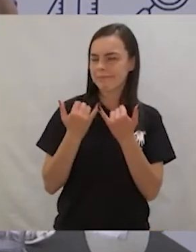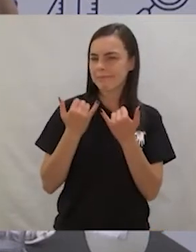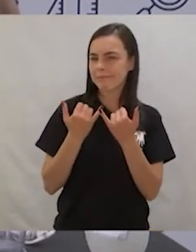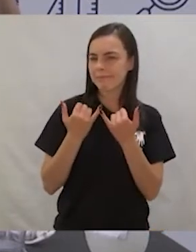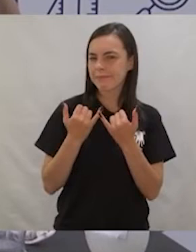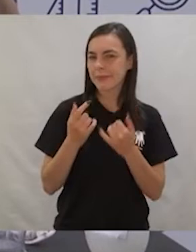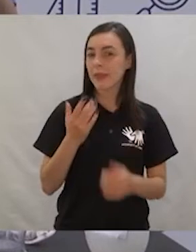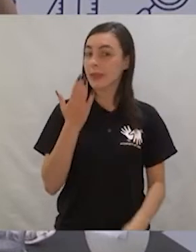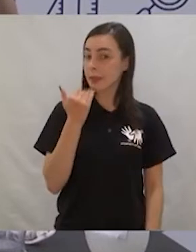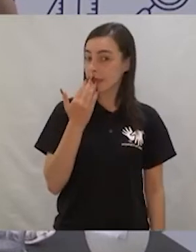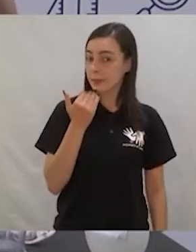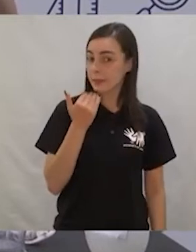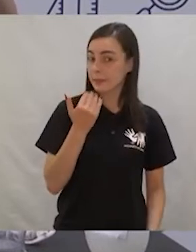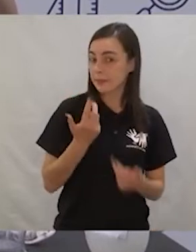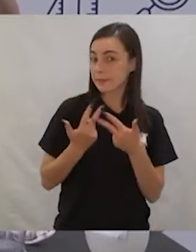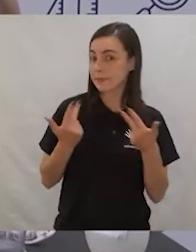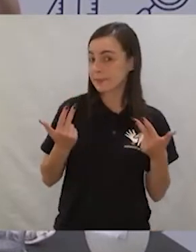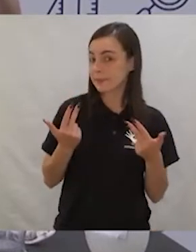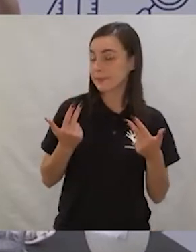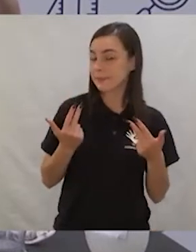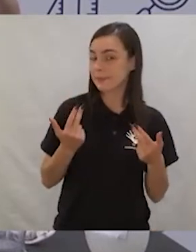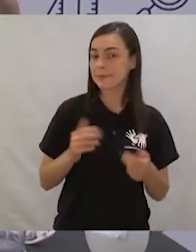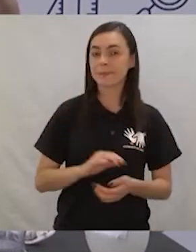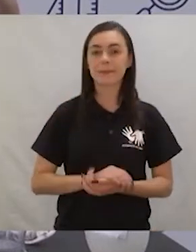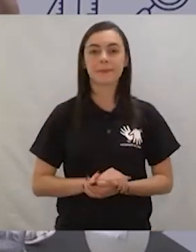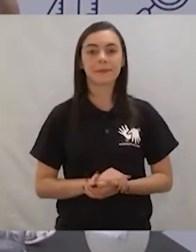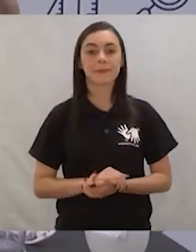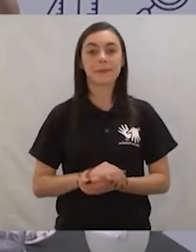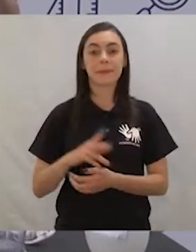igual? É uma comida.